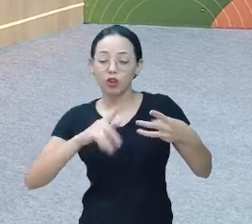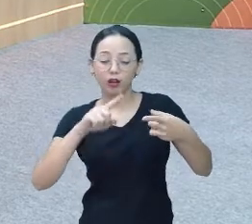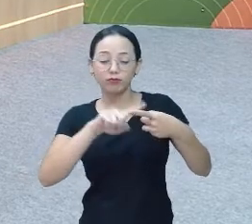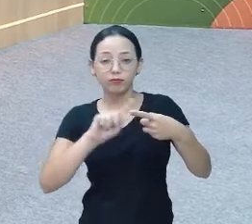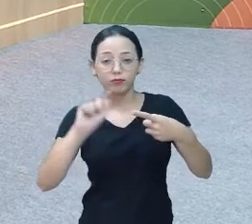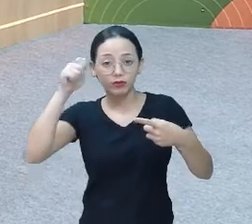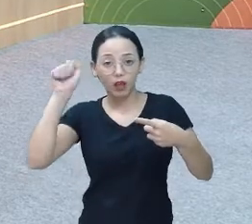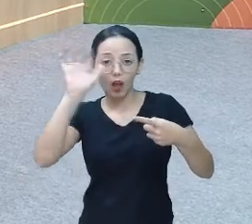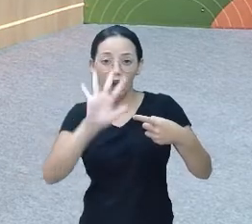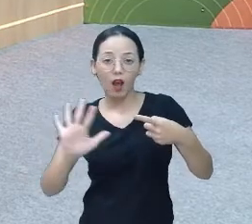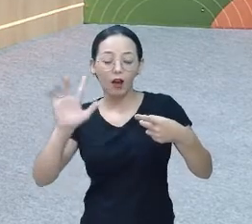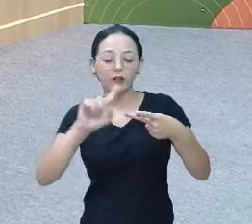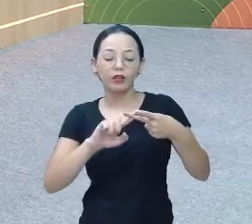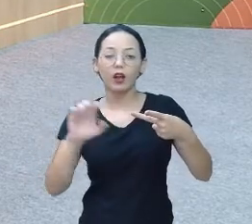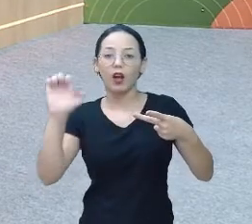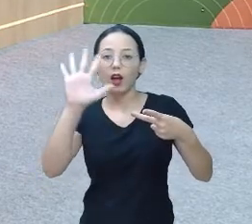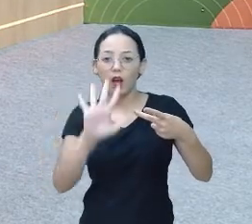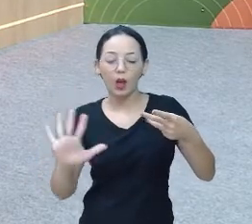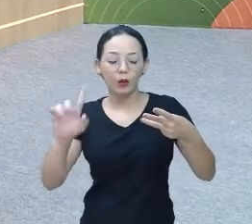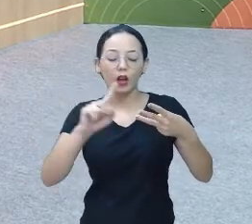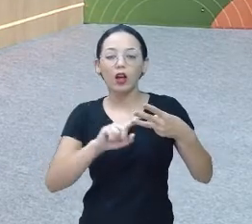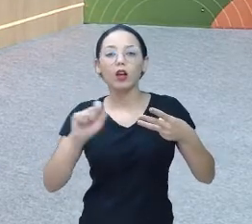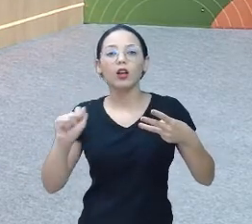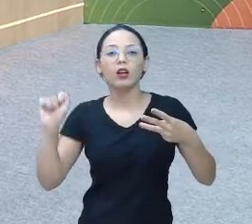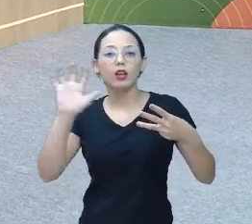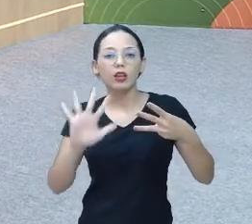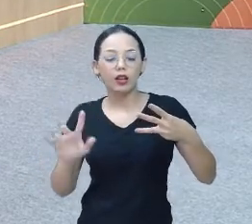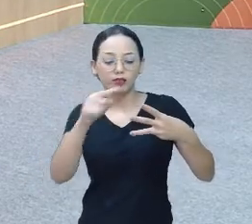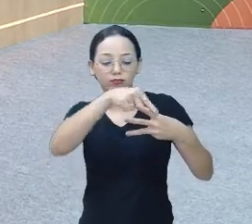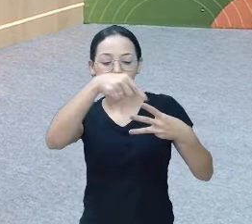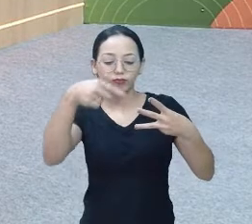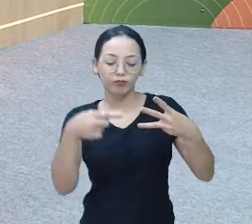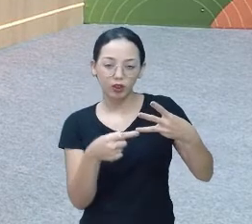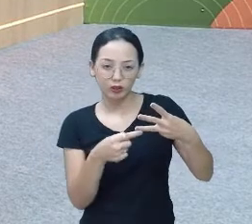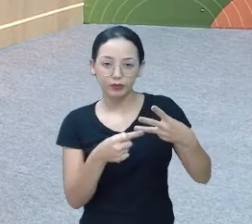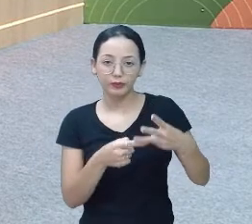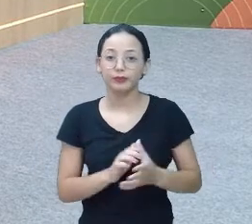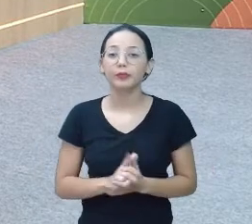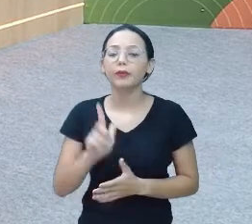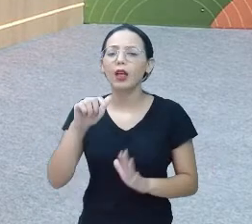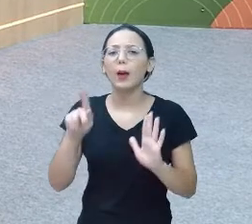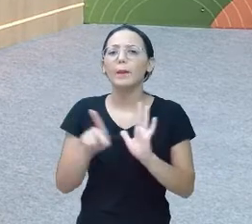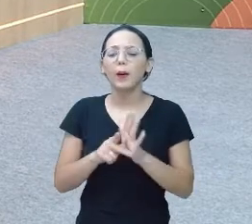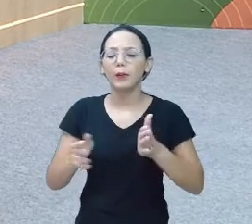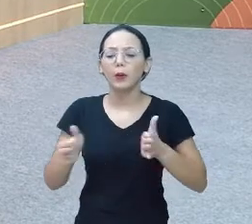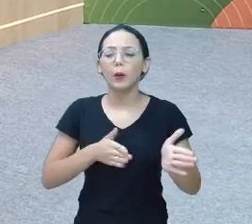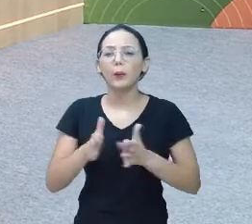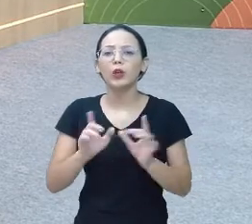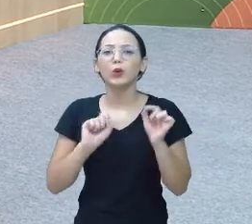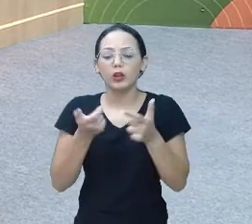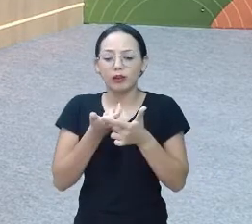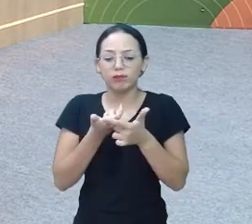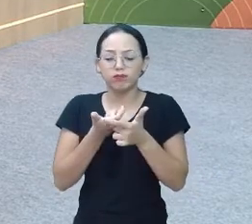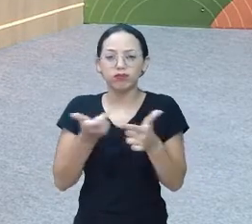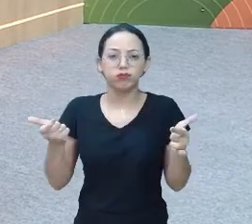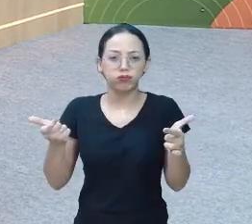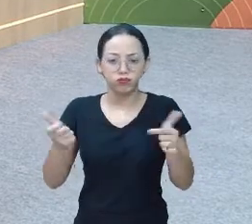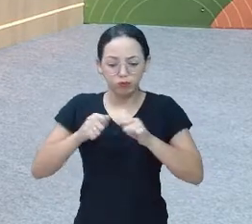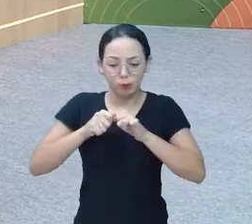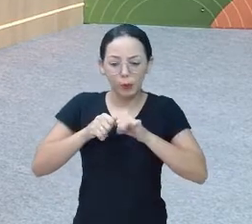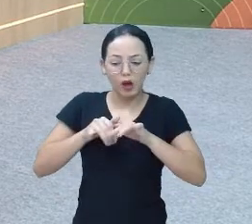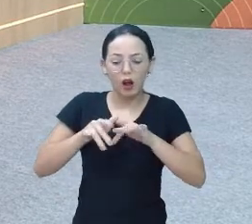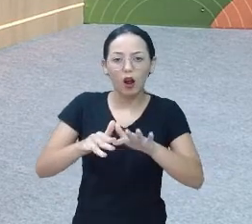Europa, África e Ásia. Então, esse período será o período de auge dessa expansão, ou